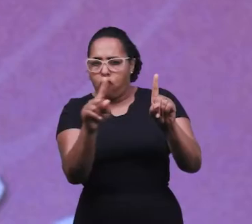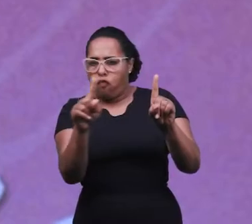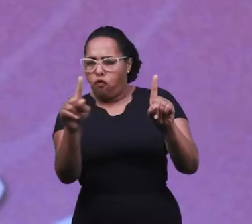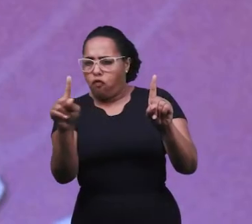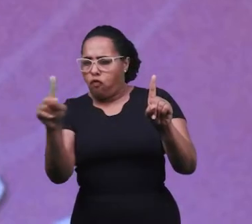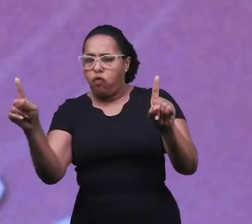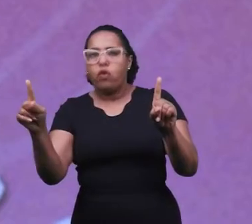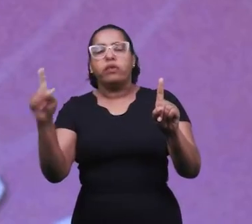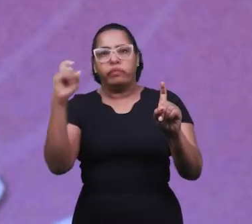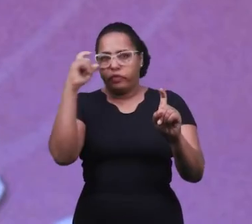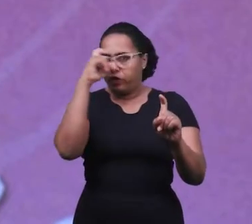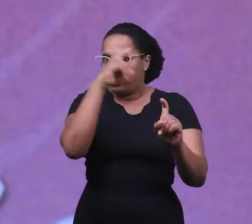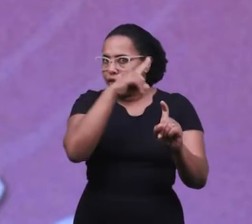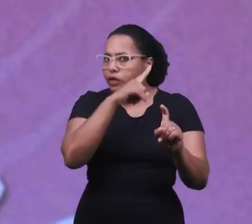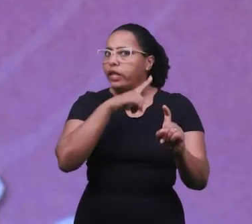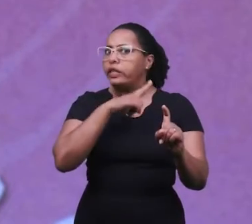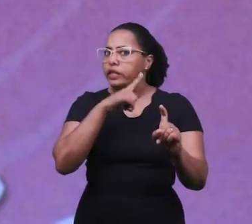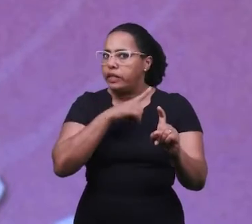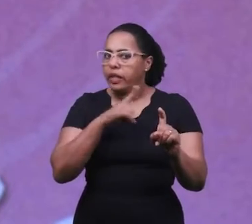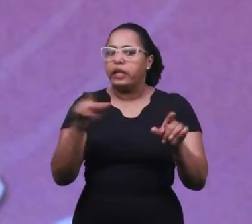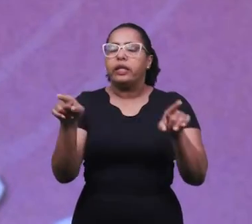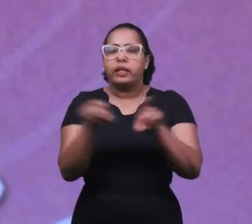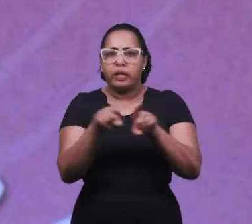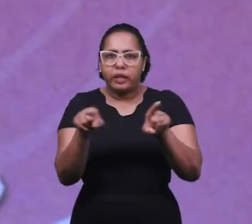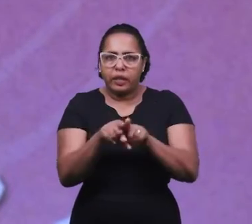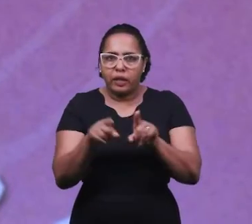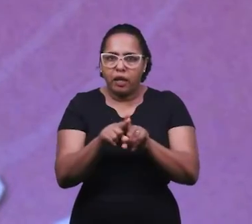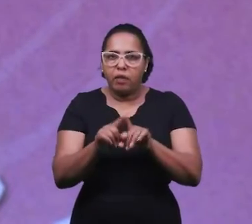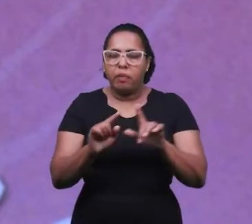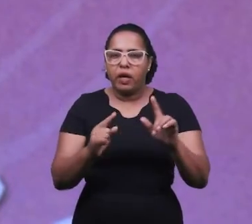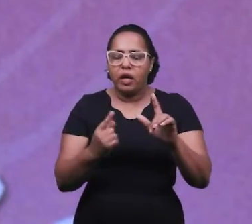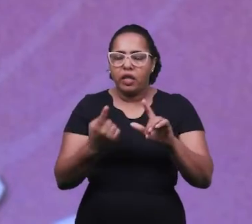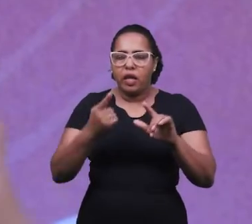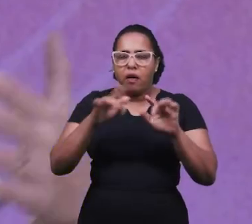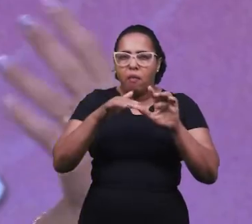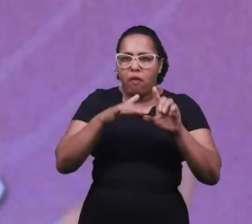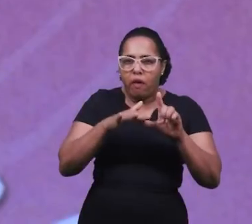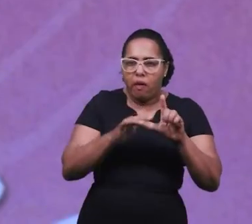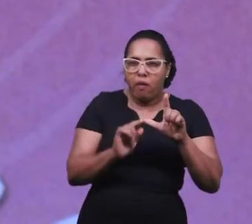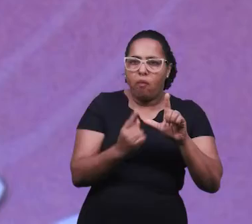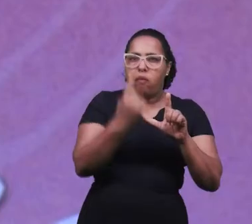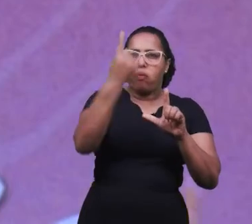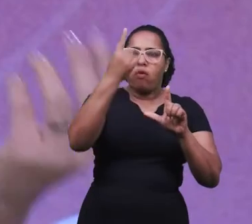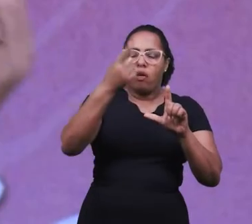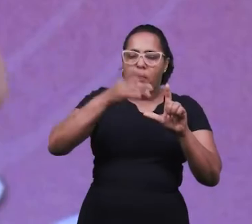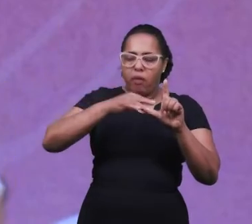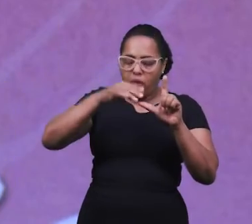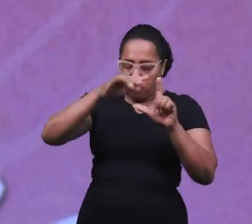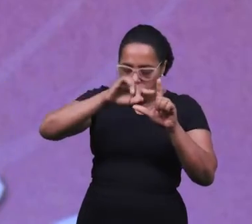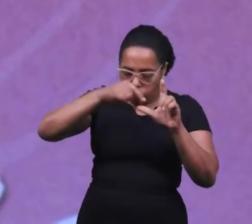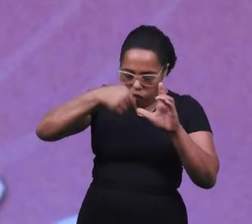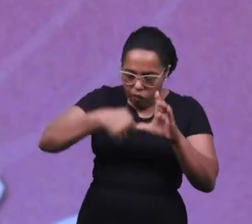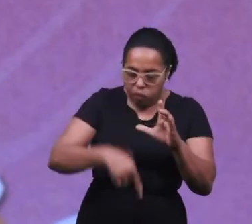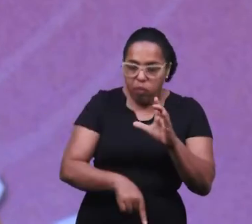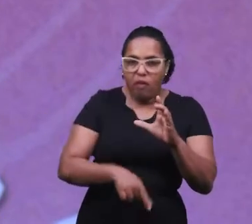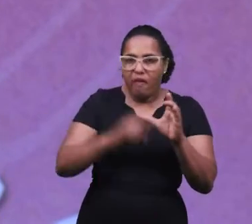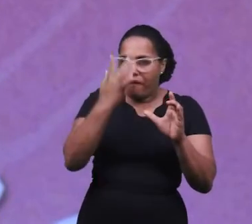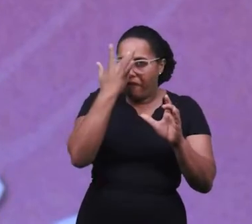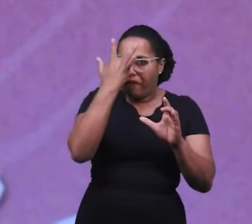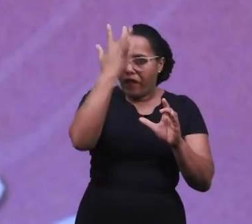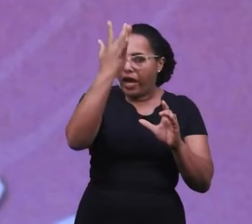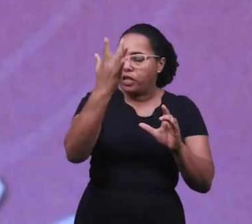exemplo. Também devemos entender que agudos e graves talvez não sejam